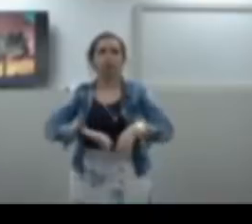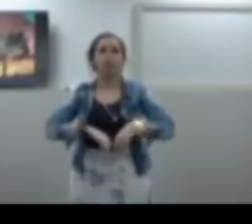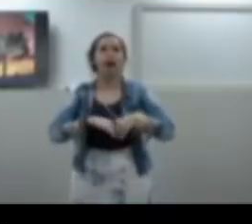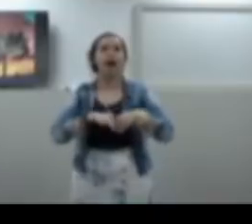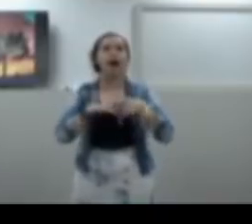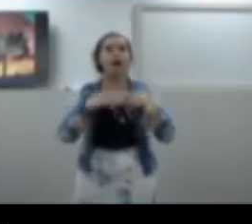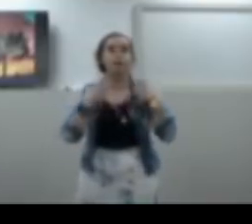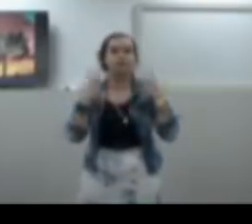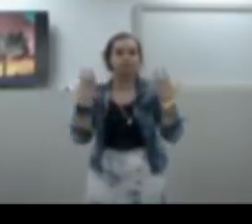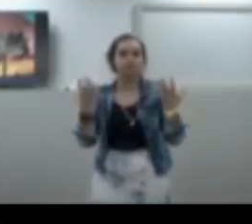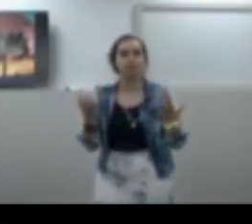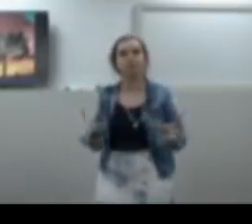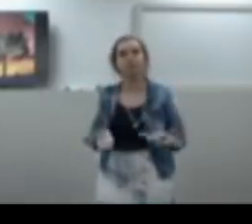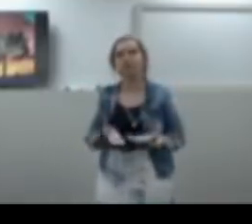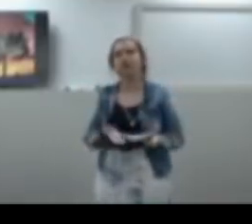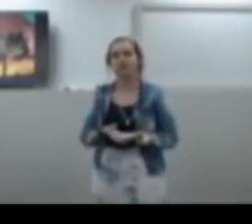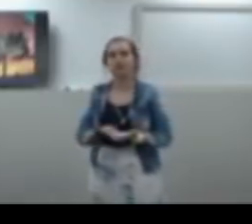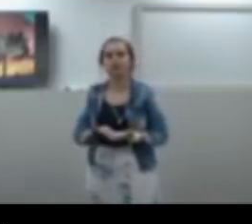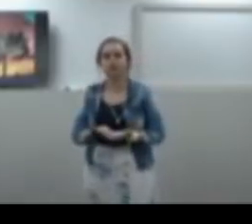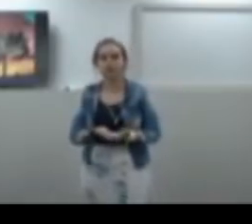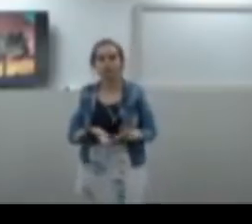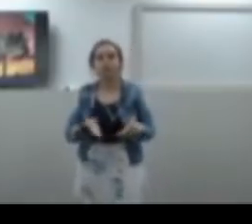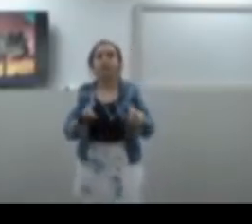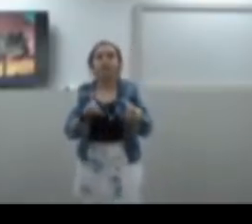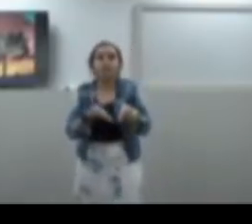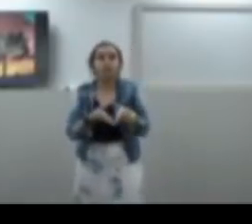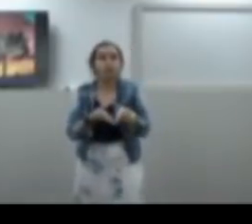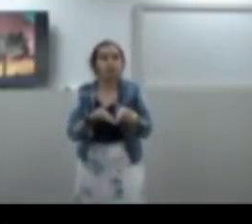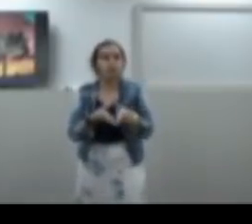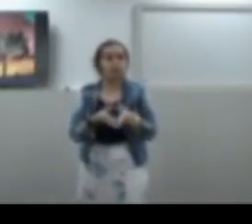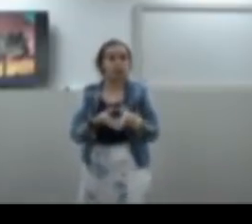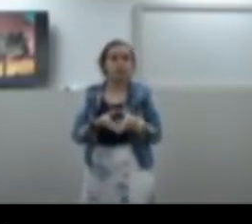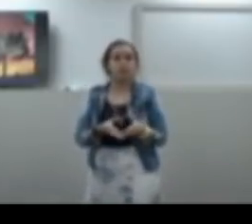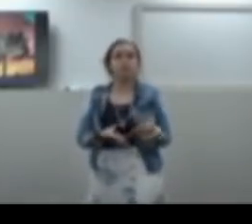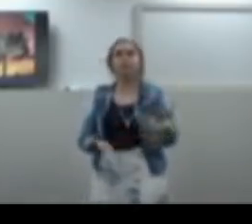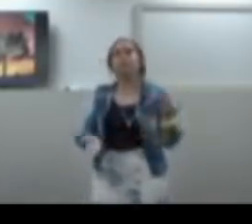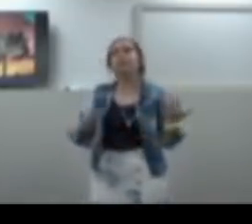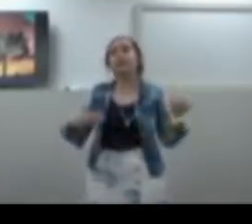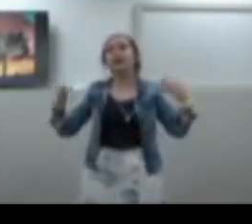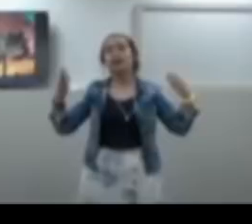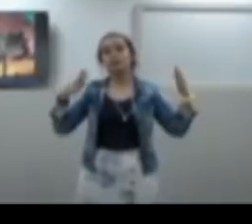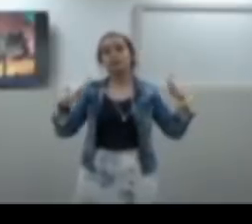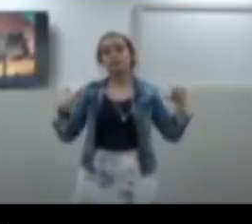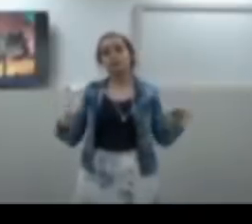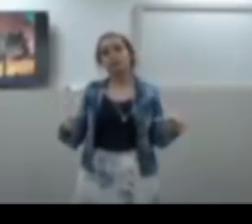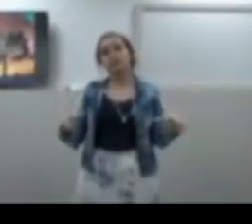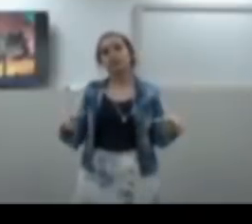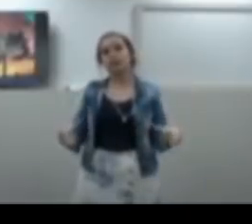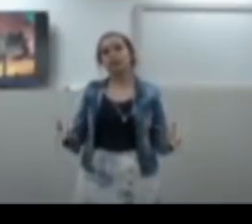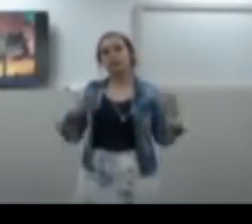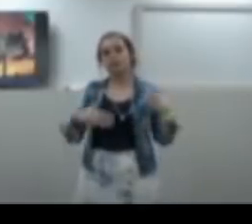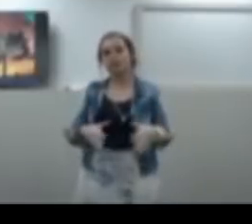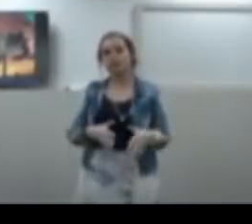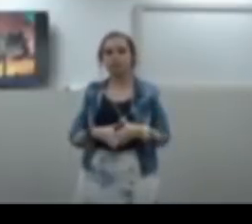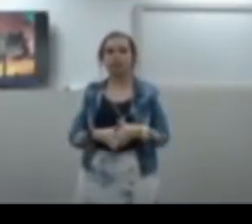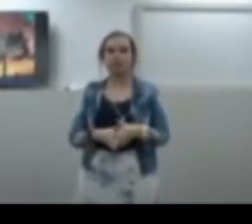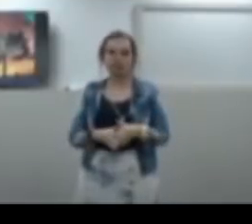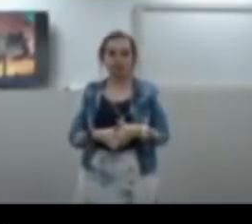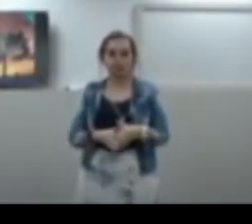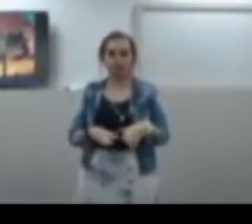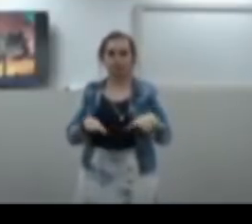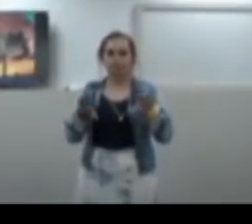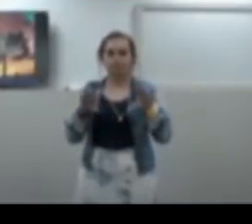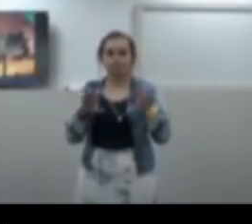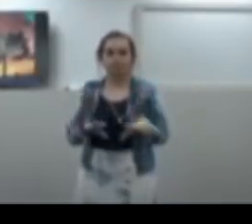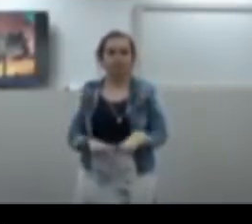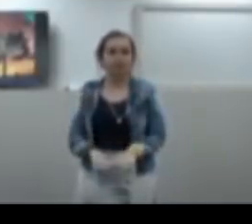e úmido, que tem uma alta biodiversidade na região, que tem solos pobres, mas que os seres vivos que estão ali mantêm os